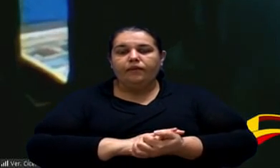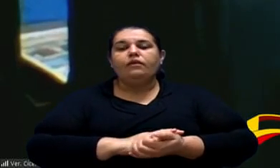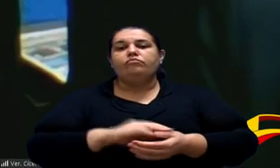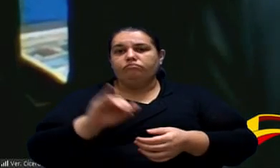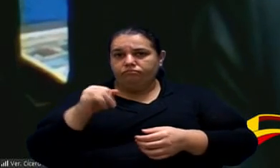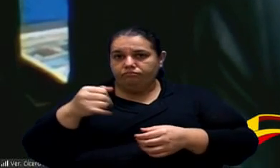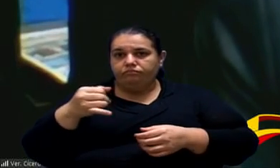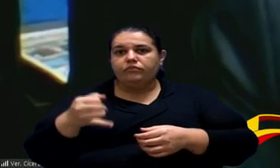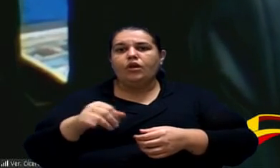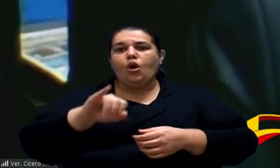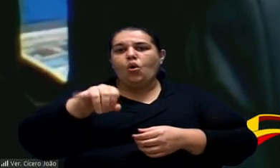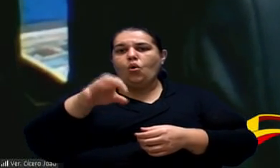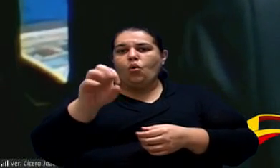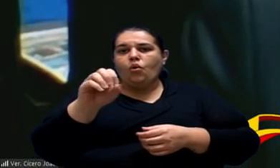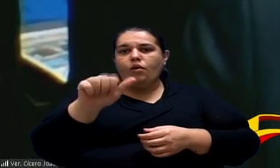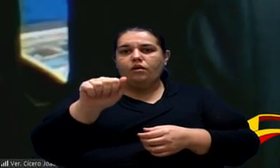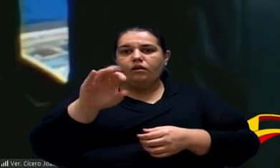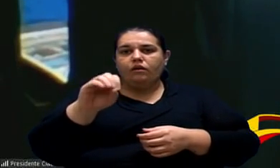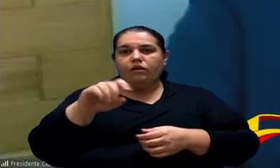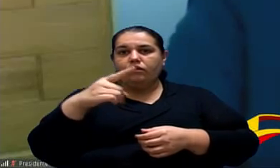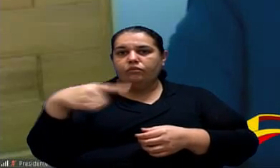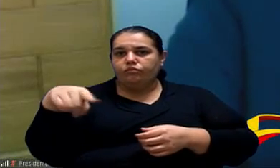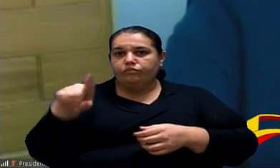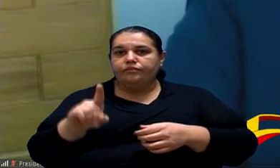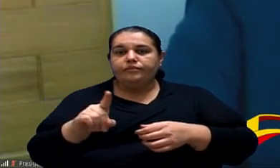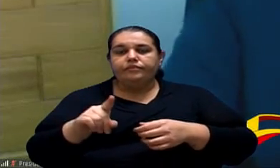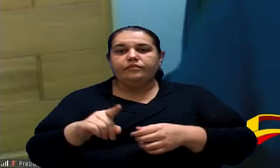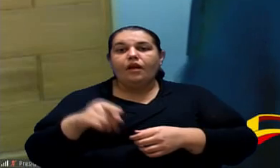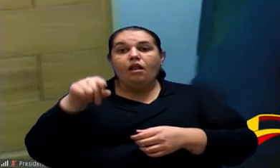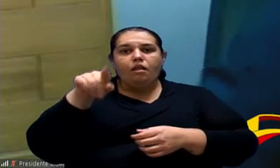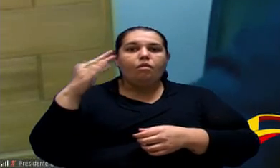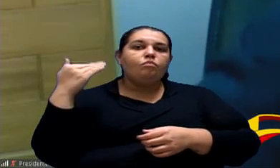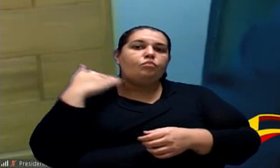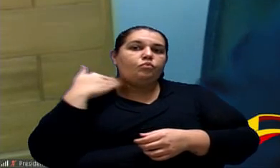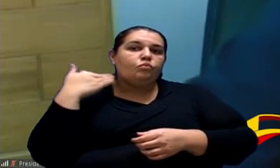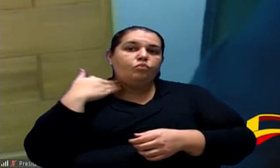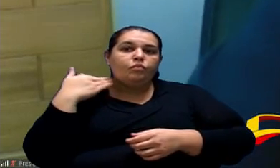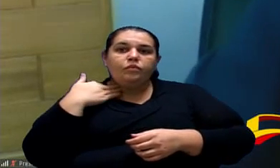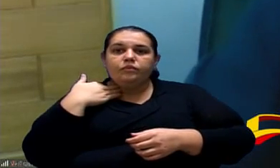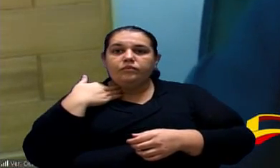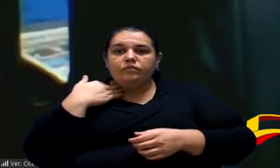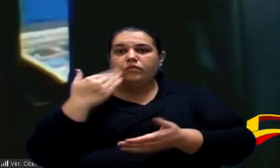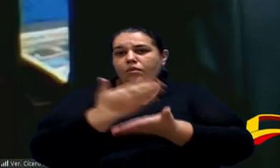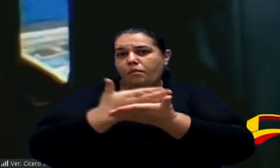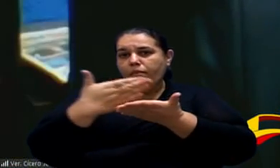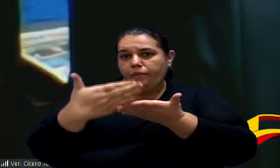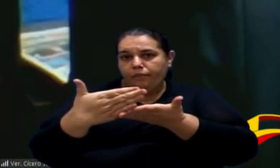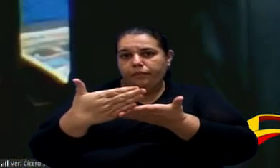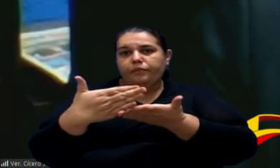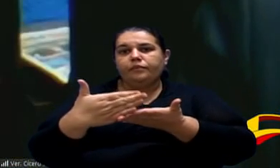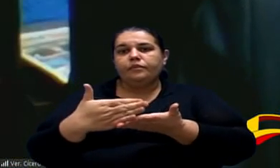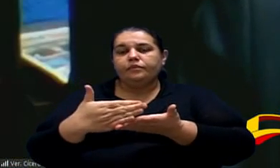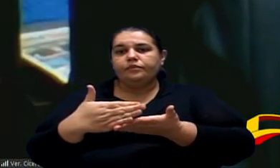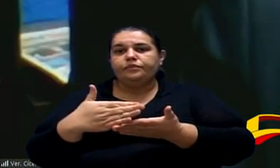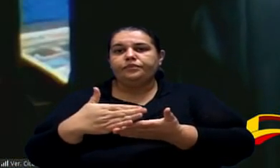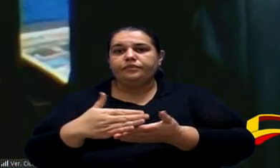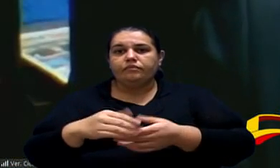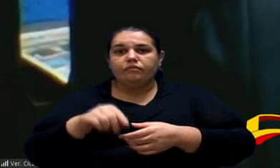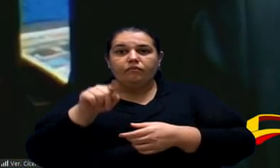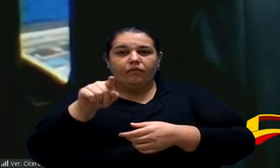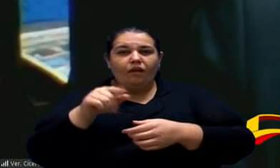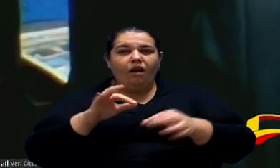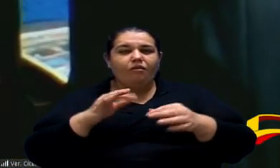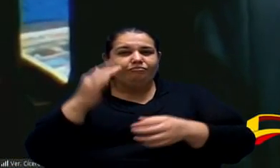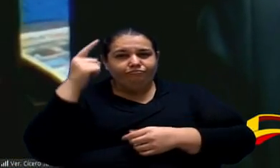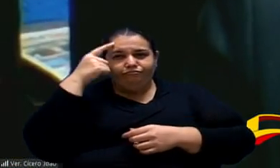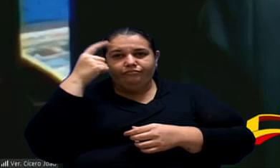Exatamente, João. Porque quando o banco iniciou, alguns de vocês